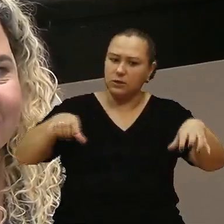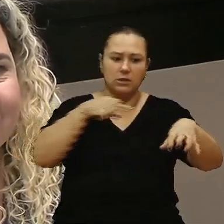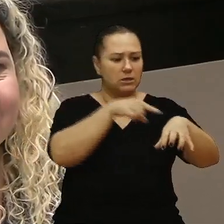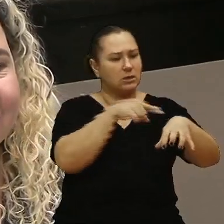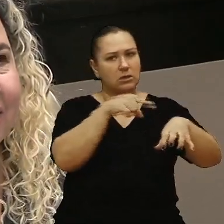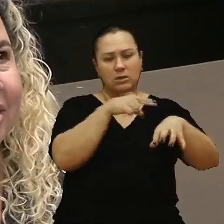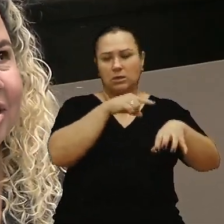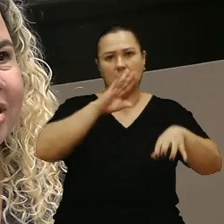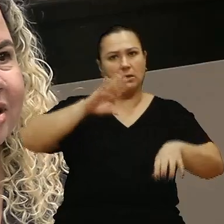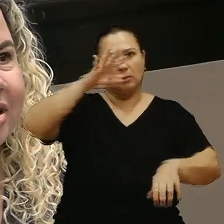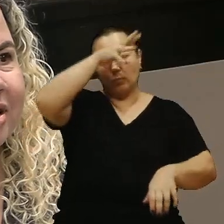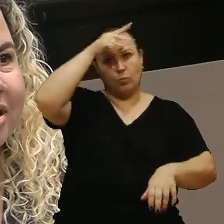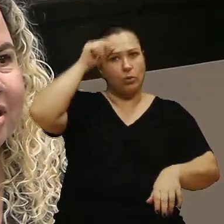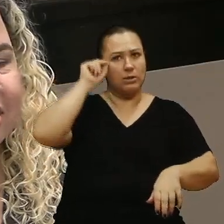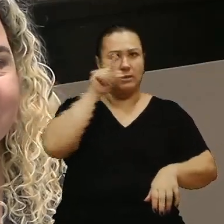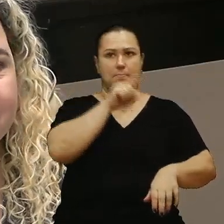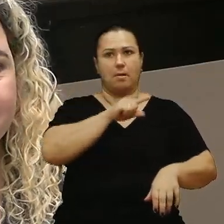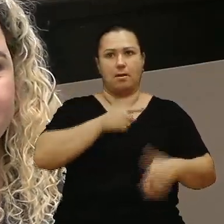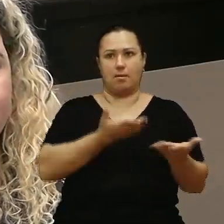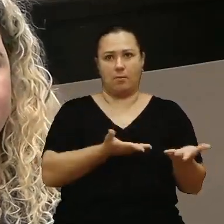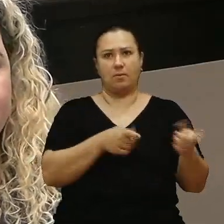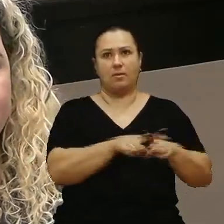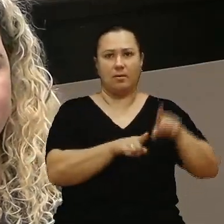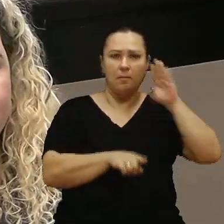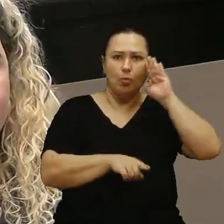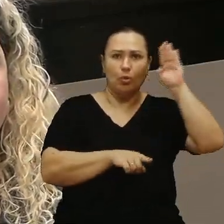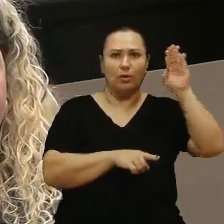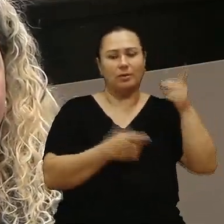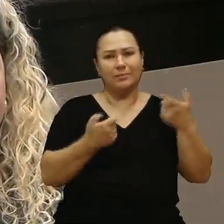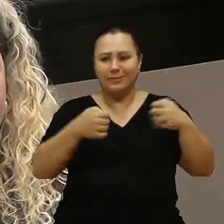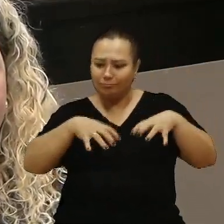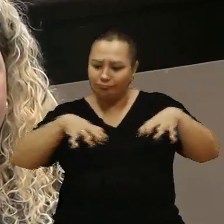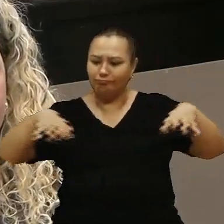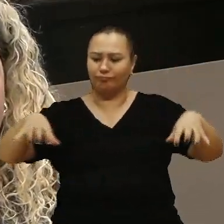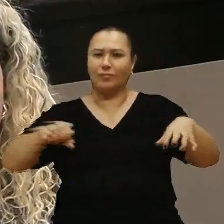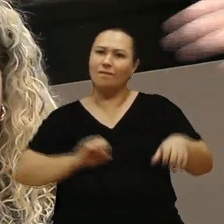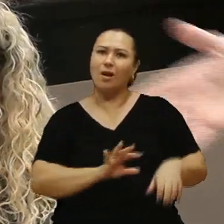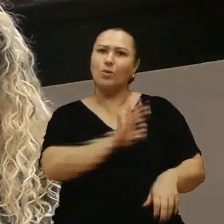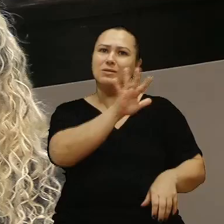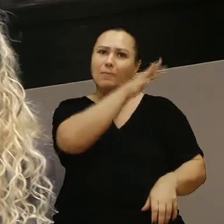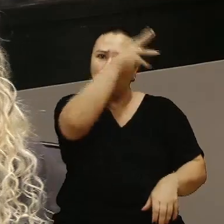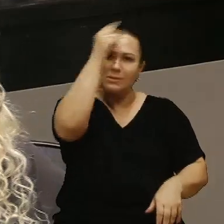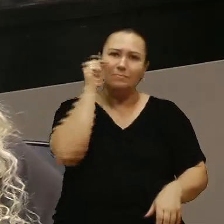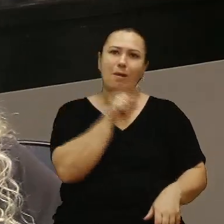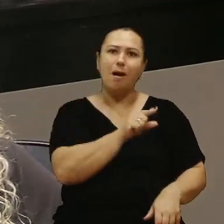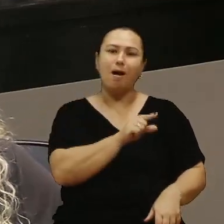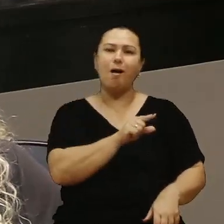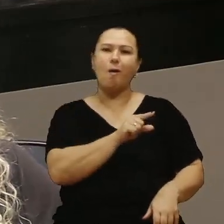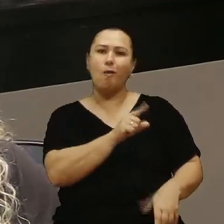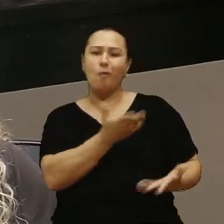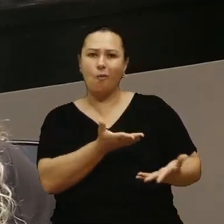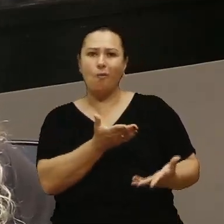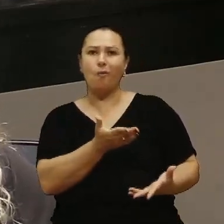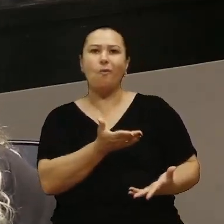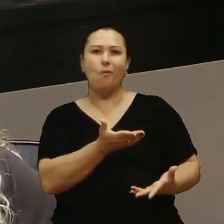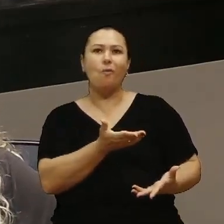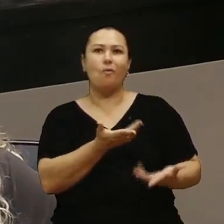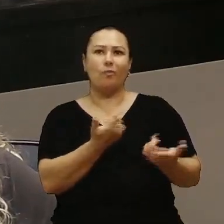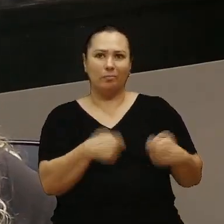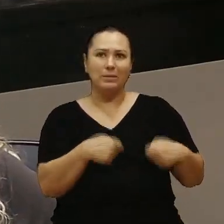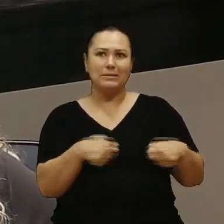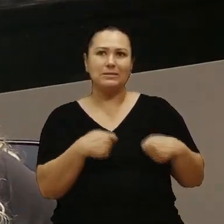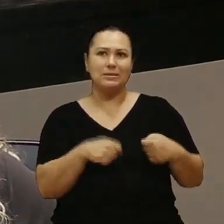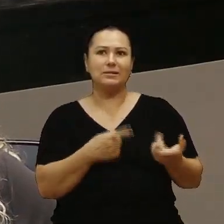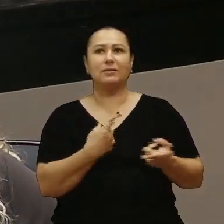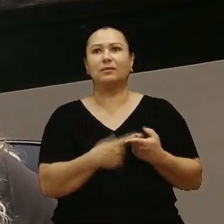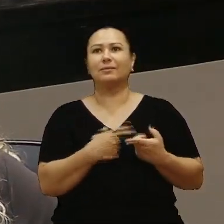colocar na Guarda Municipal para dar um gás para o pessoal ali também, valorizar a nossa polícia municipal ou Guarda Municipal, se assim eles querem, né, entender.